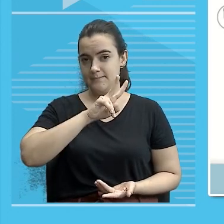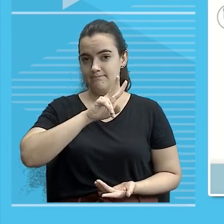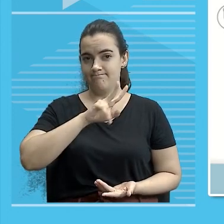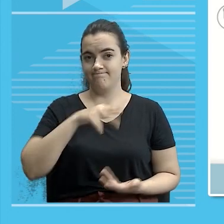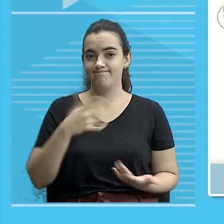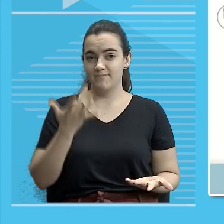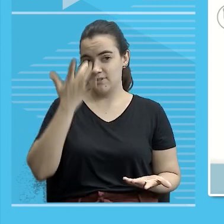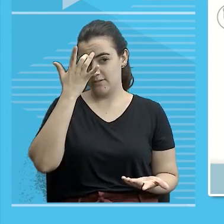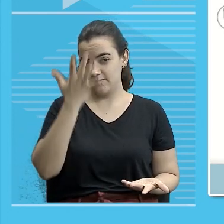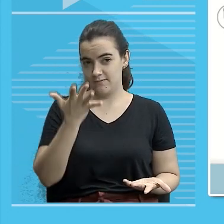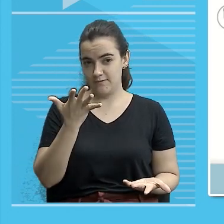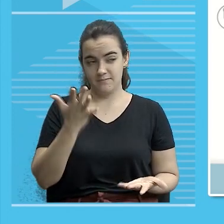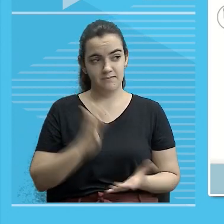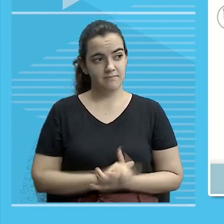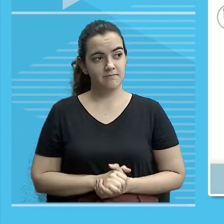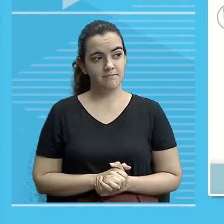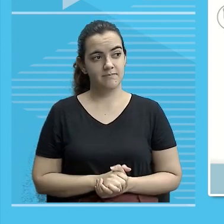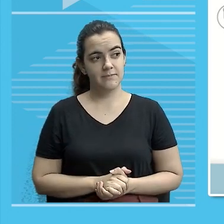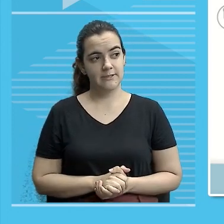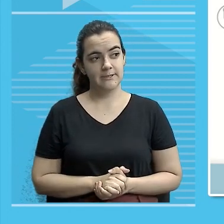Essa é fácil